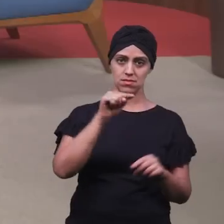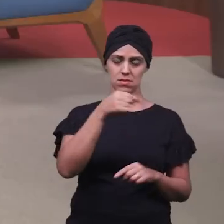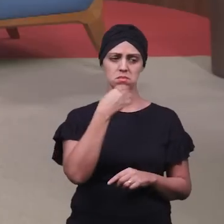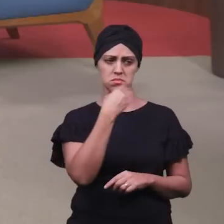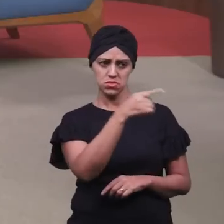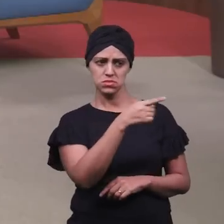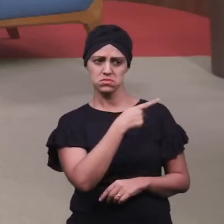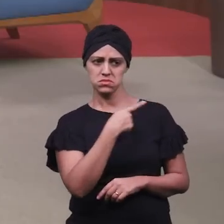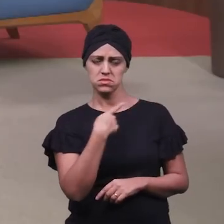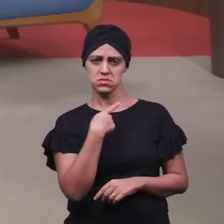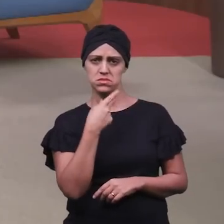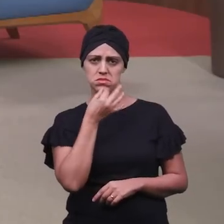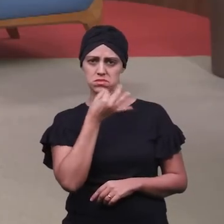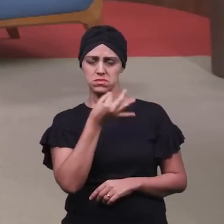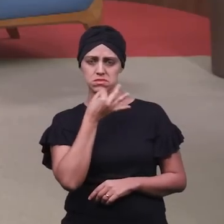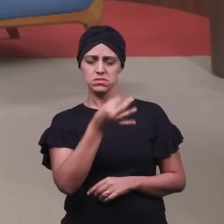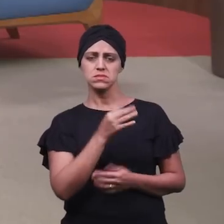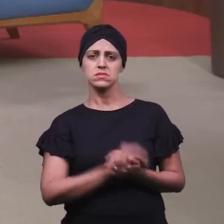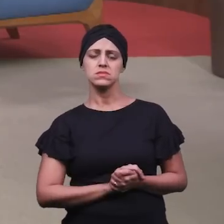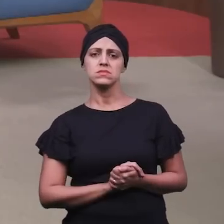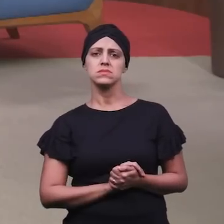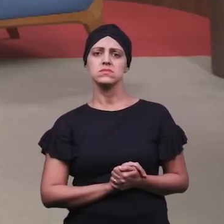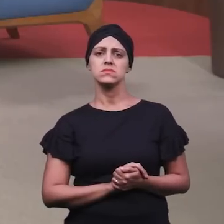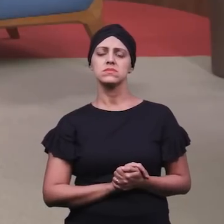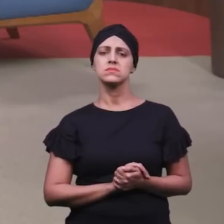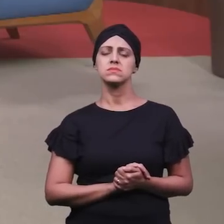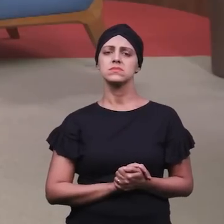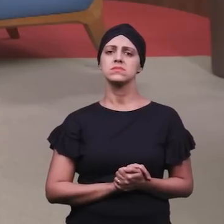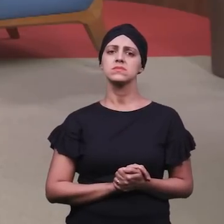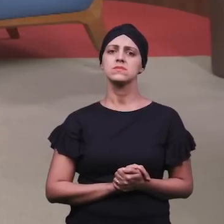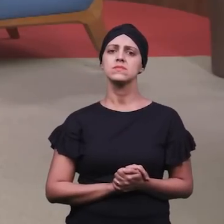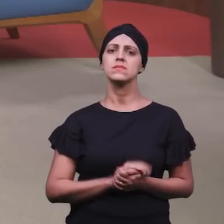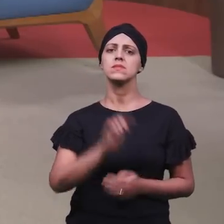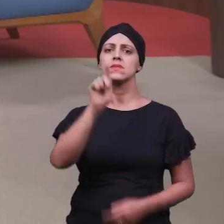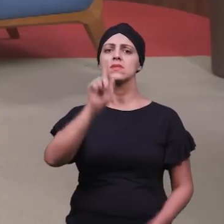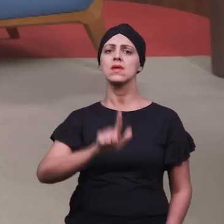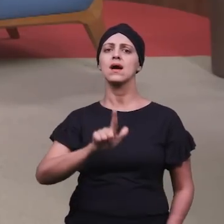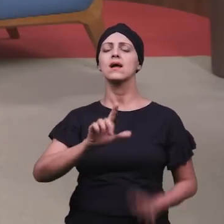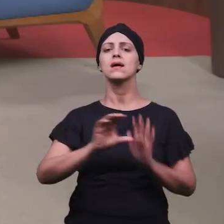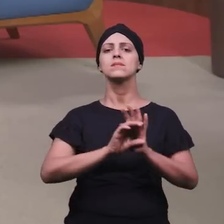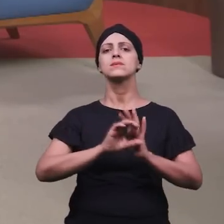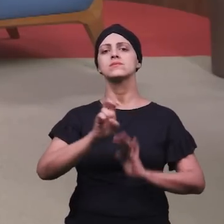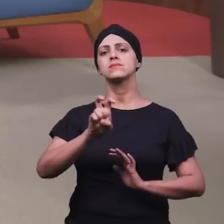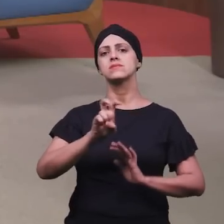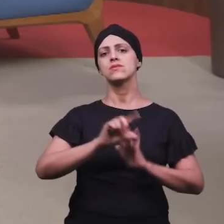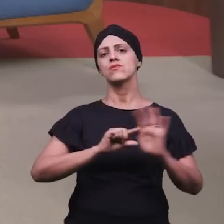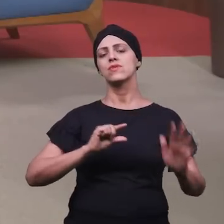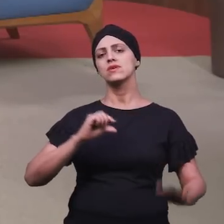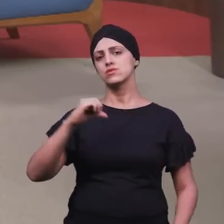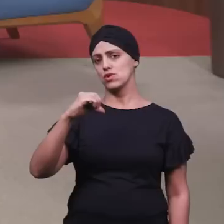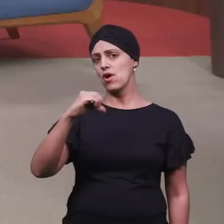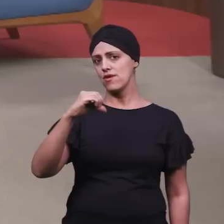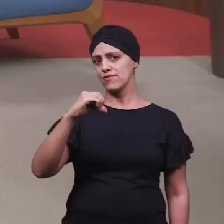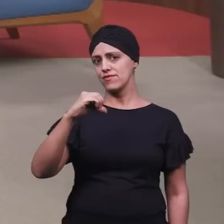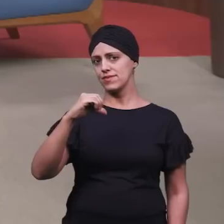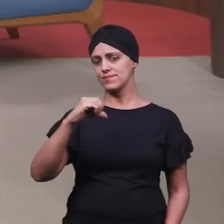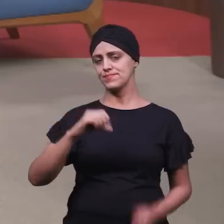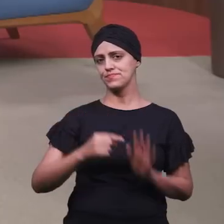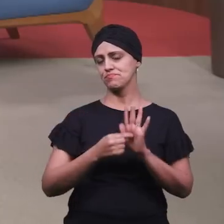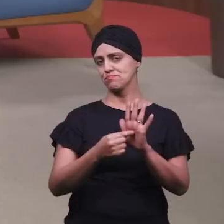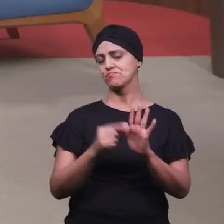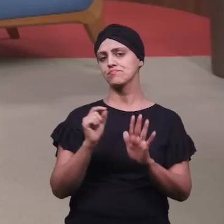um comentário, porque você falou, Daniel, no Novo Testamento essa doutrina aparece. Gálatas capítulo 5, verso